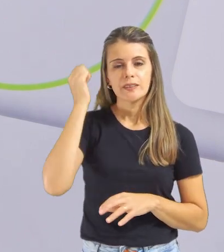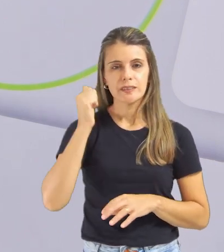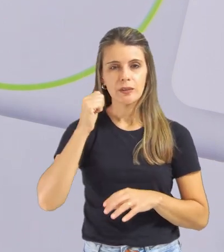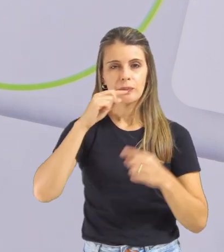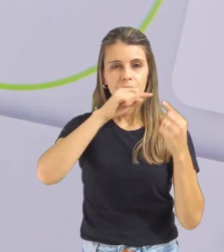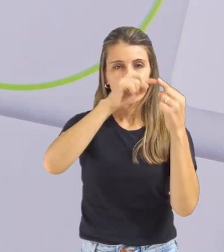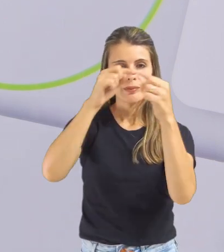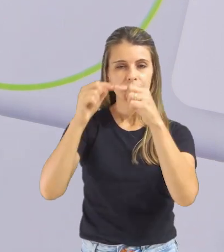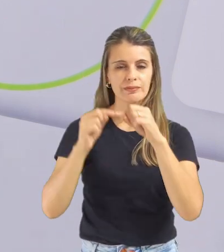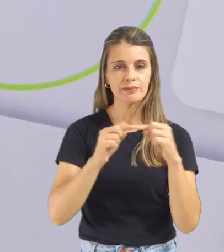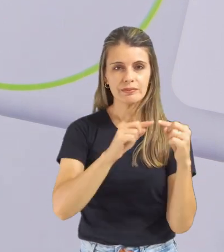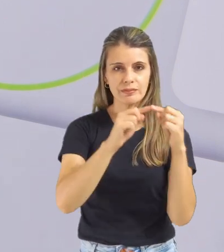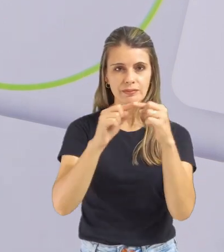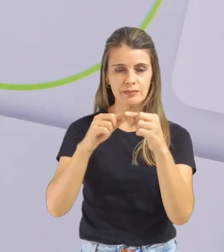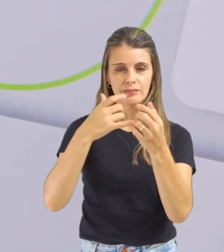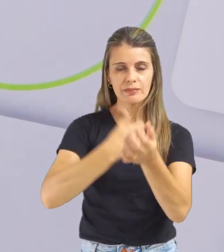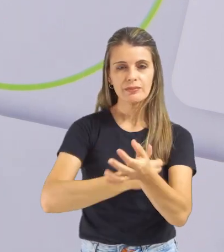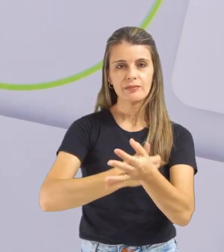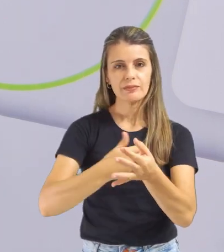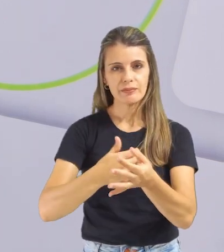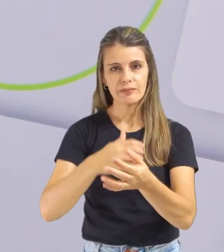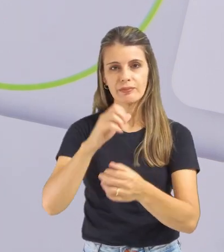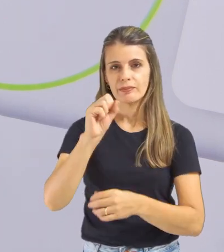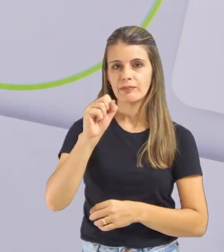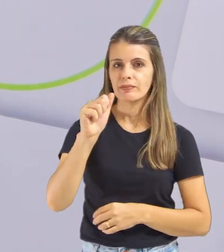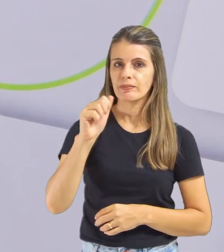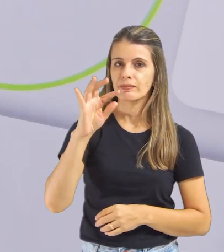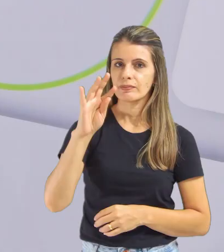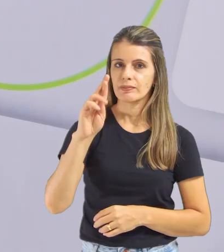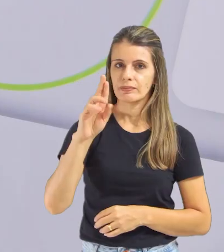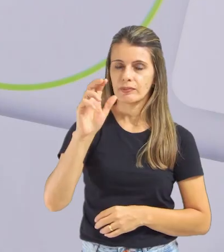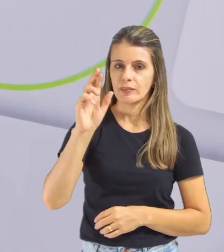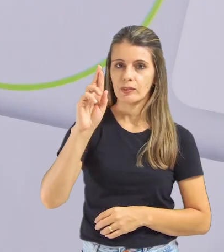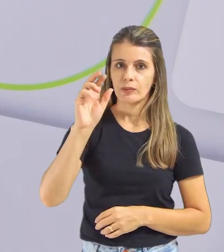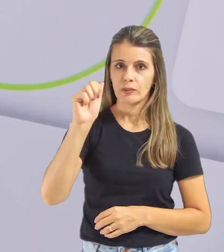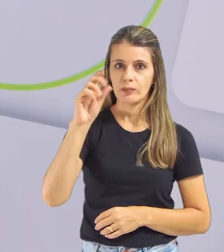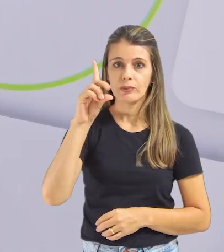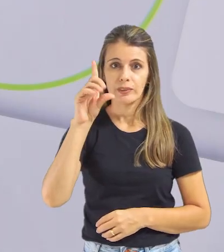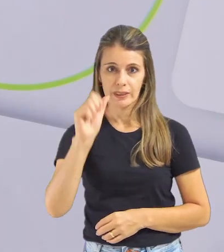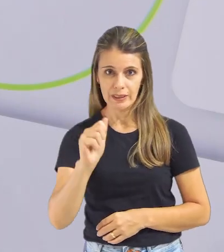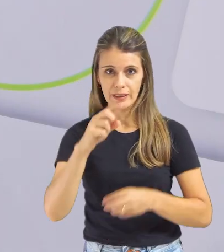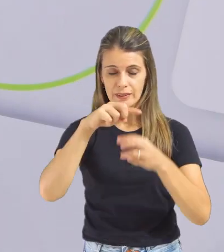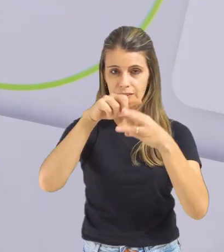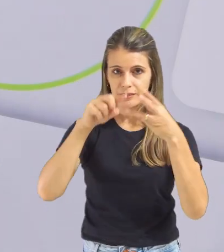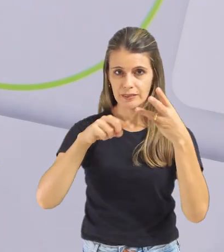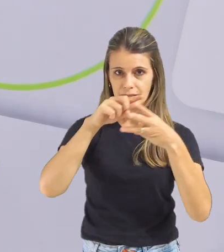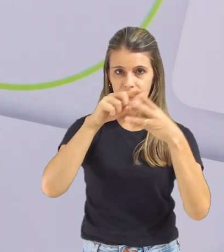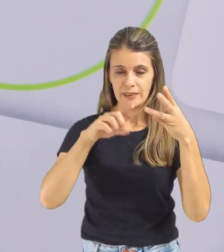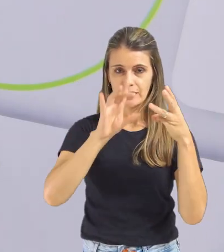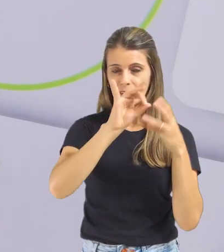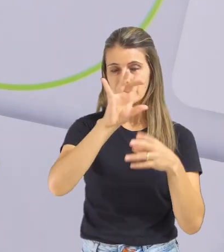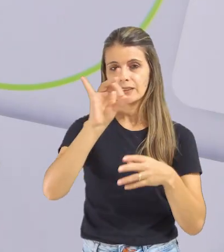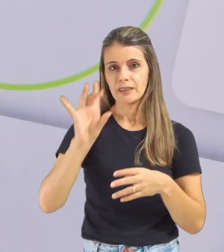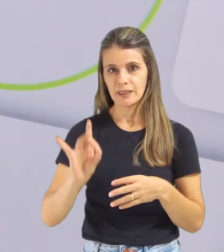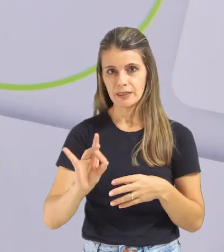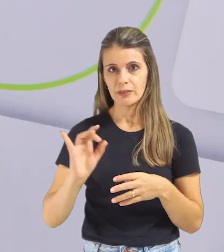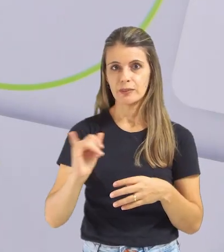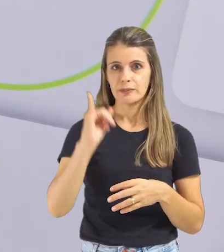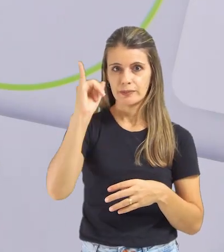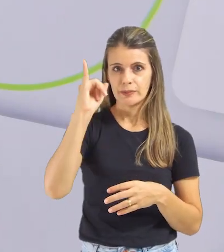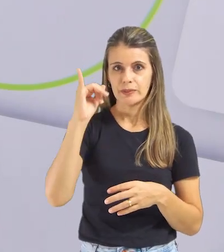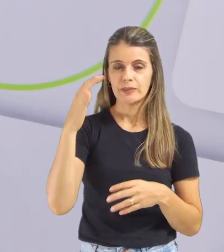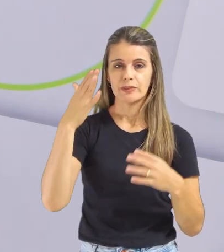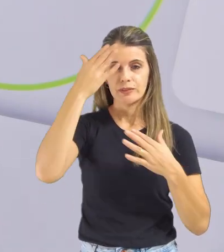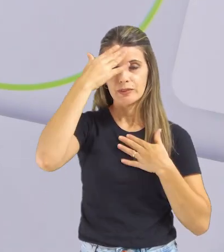das ligações, o que é uma gordura saturada, insaturada e a gordura trans, e o efeito do acúmulo dessas gorduras no organismo,